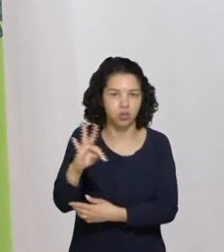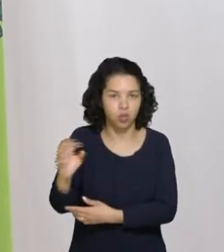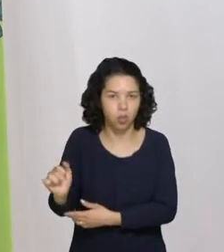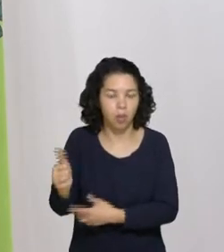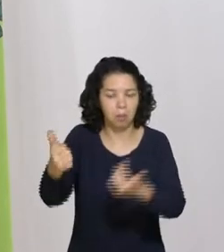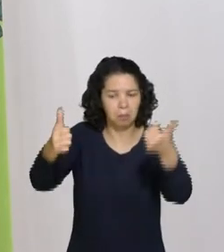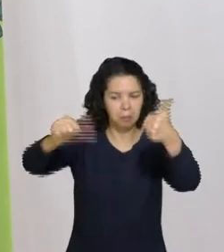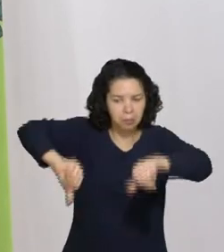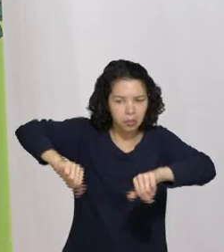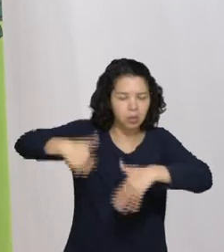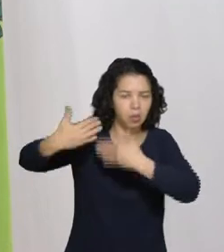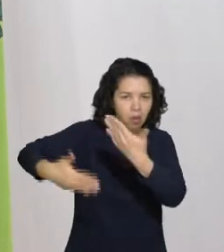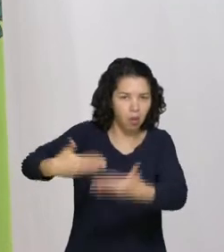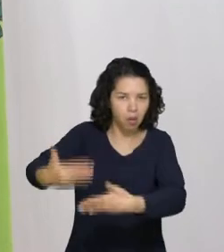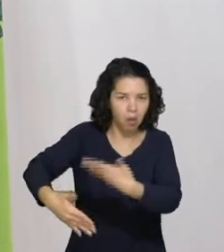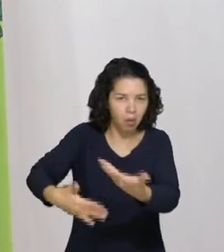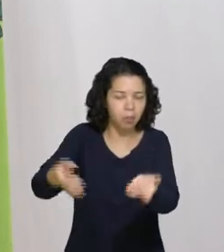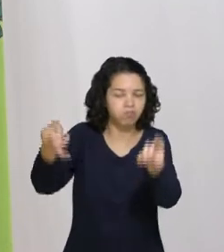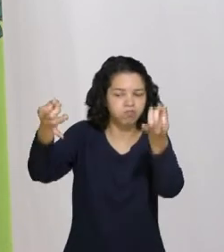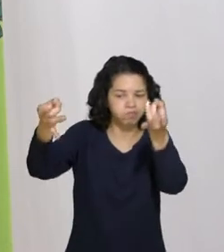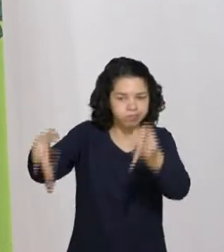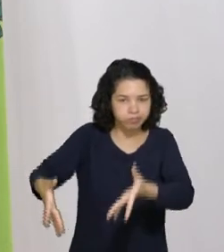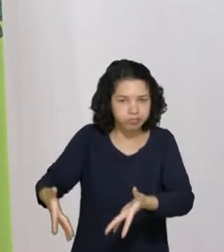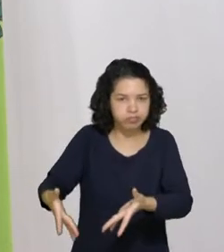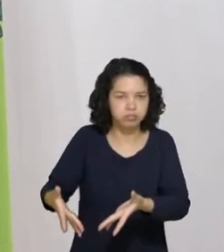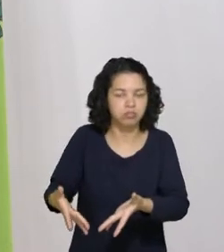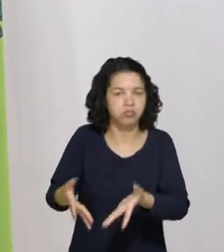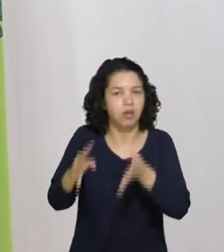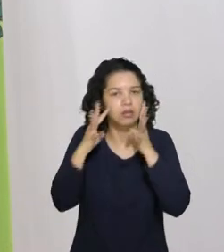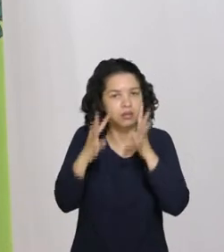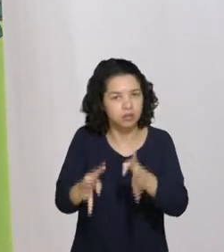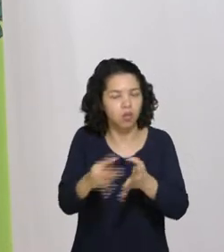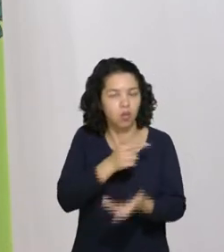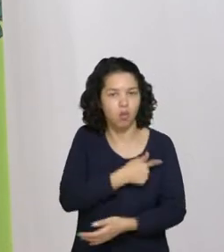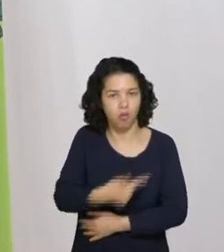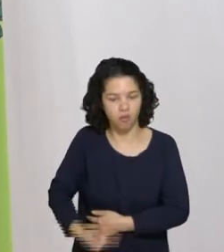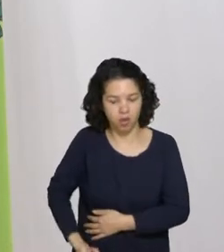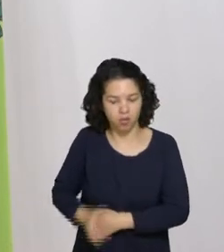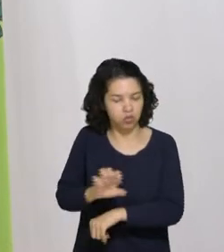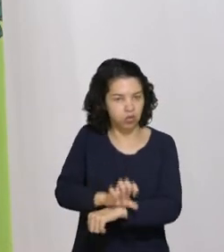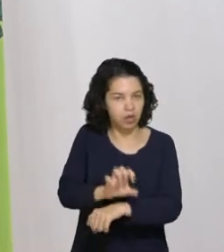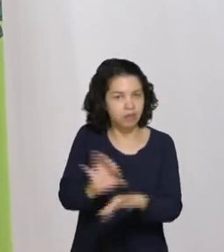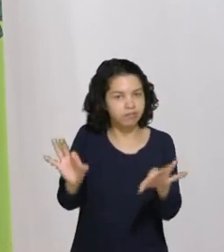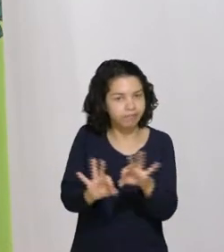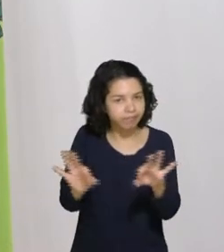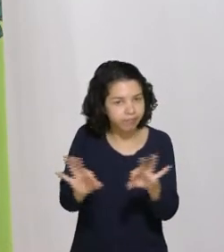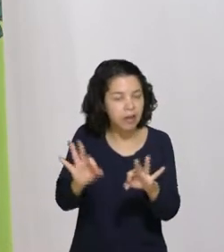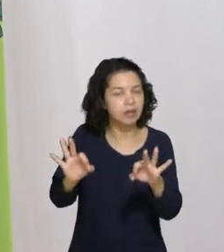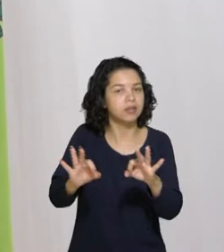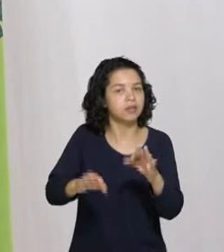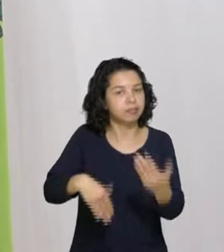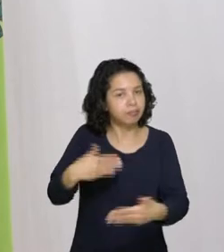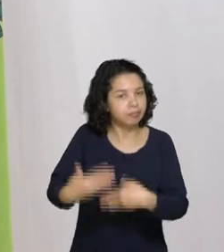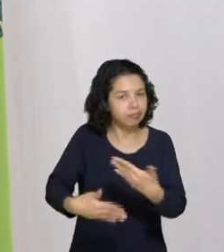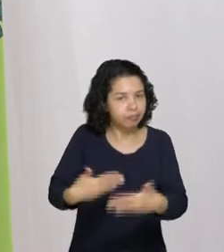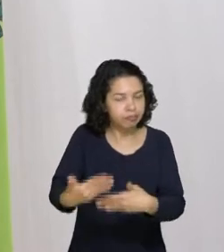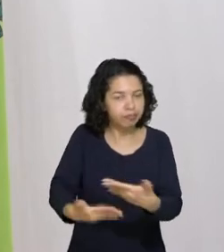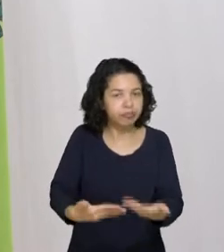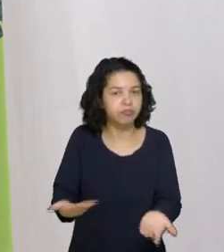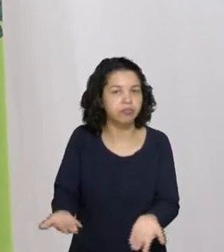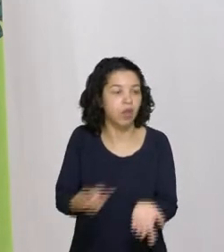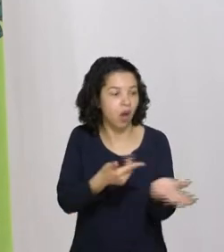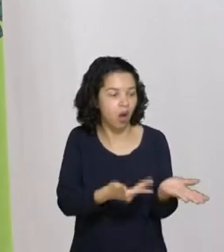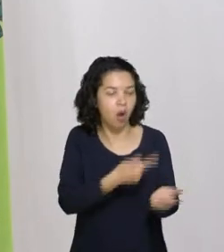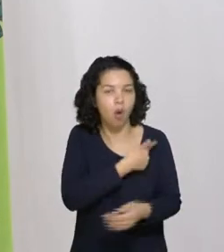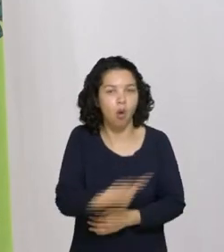vez mais abandonada, cada vez com menor atenção do governo do Estado. E, enquanto isso, o governo